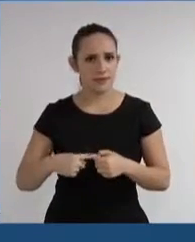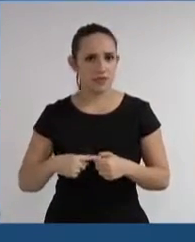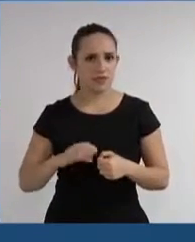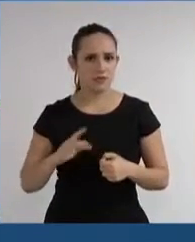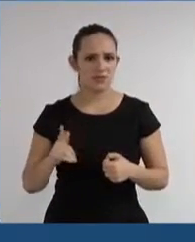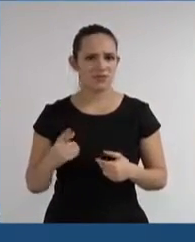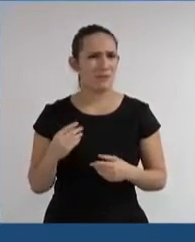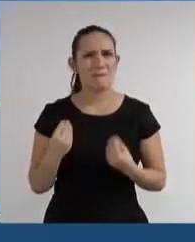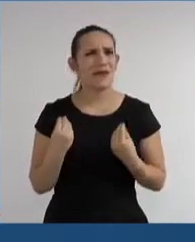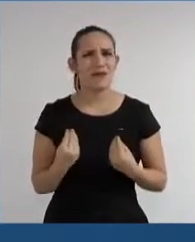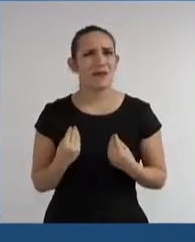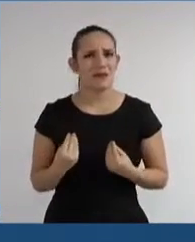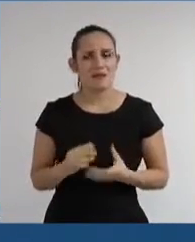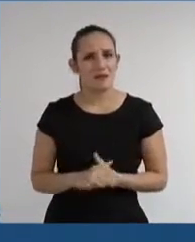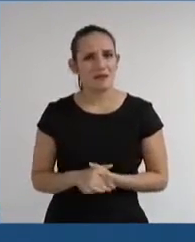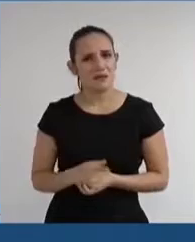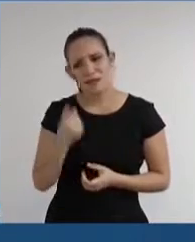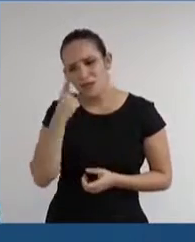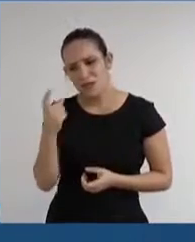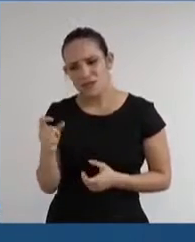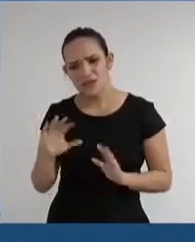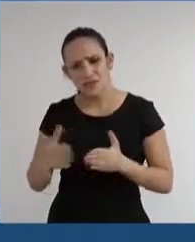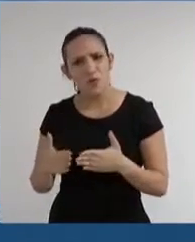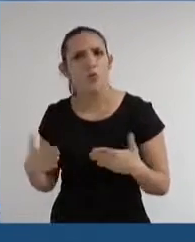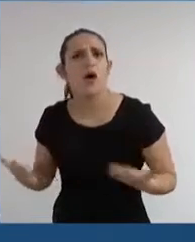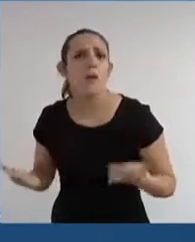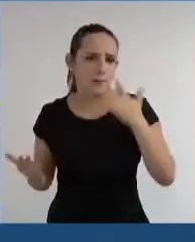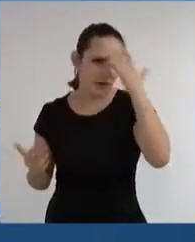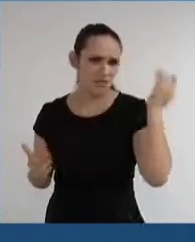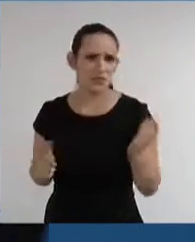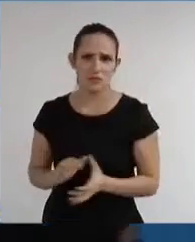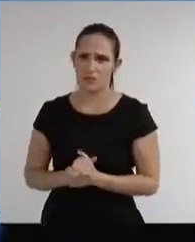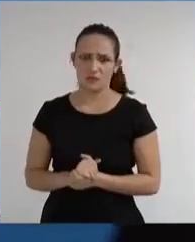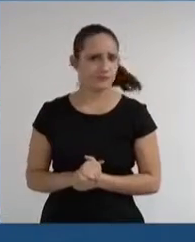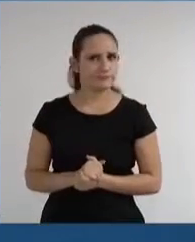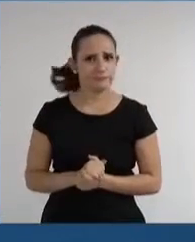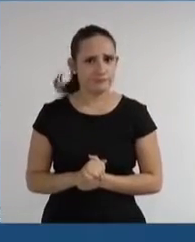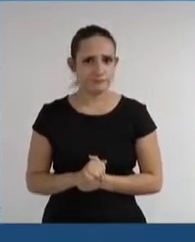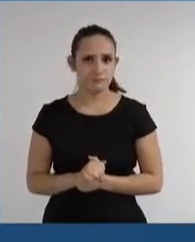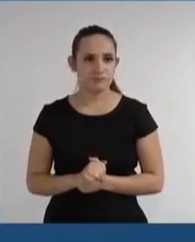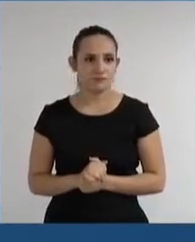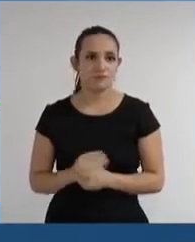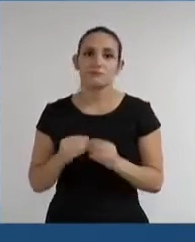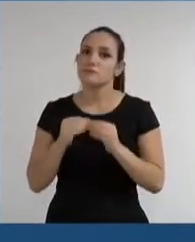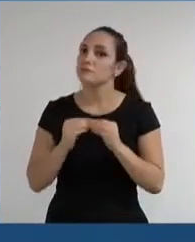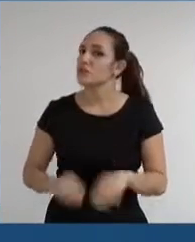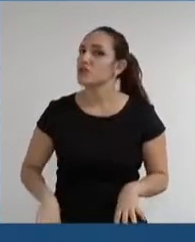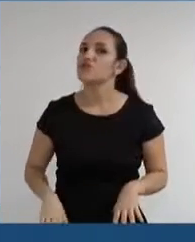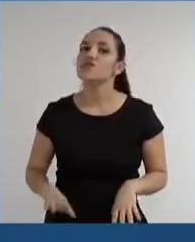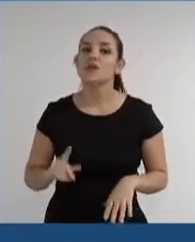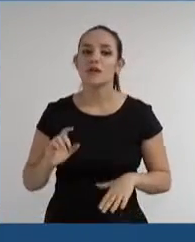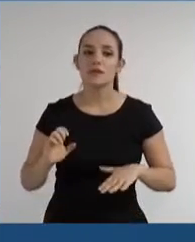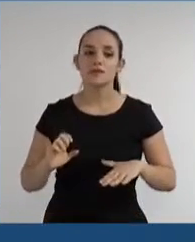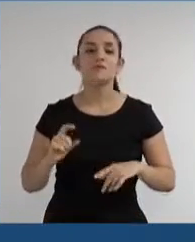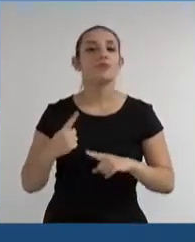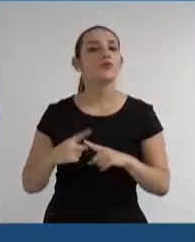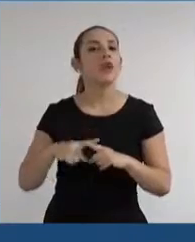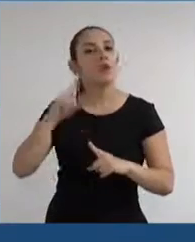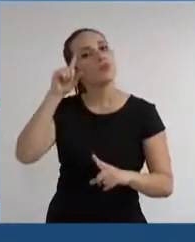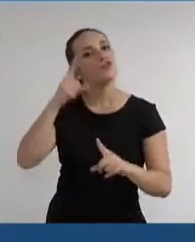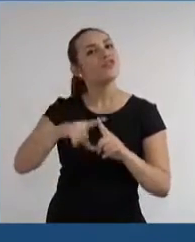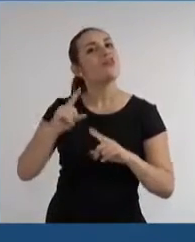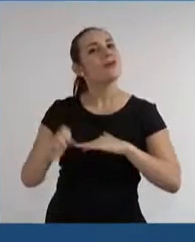Interessa a quem isso? Não estou entendendo. Ela está influindo diretamente nos negócios privados da nossa